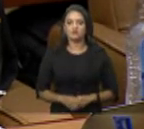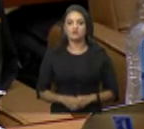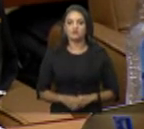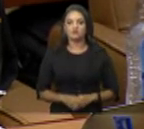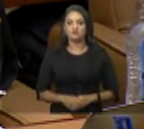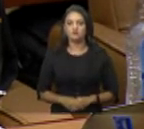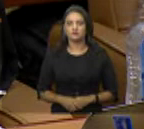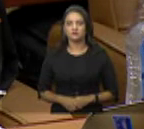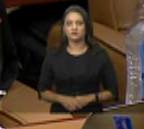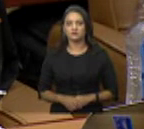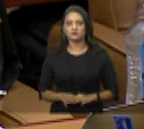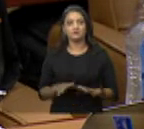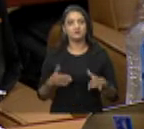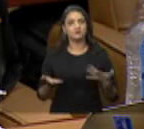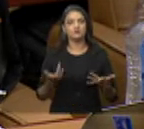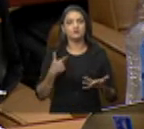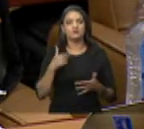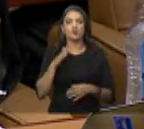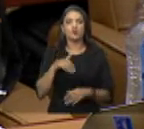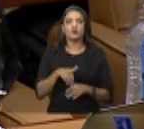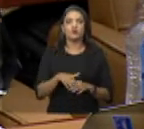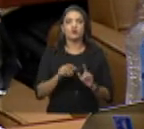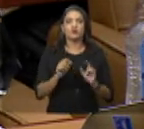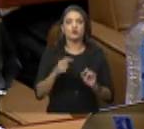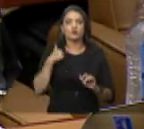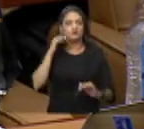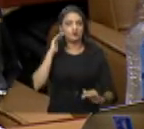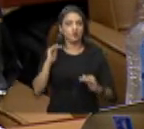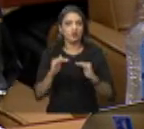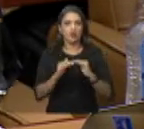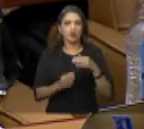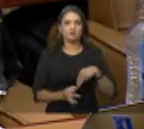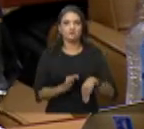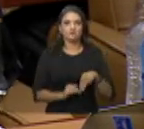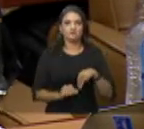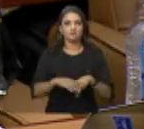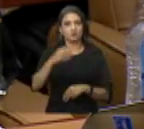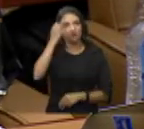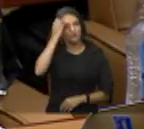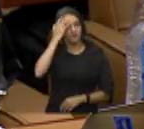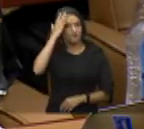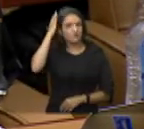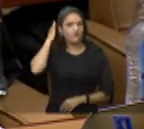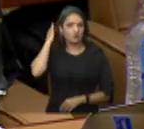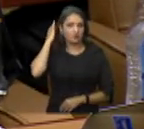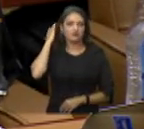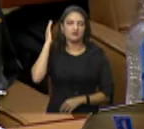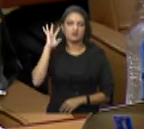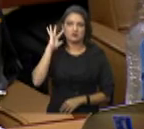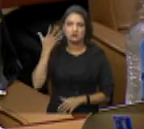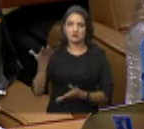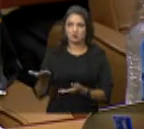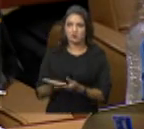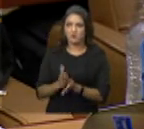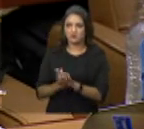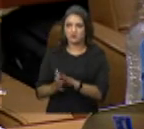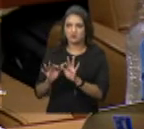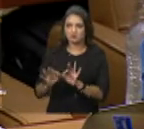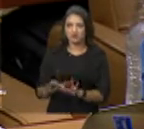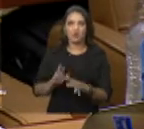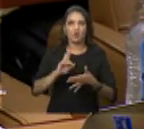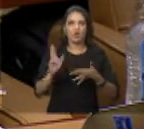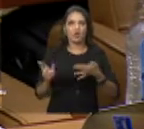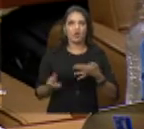antecipei eu estou votando no sentido de acompanhar o Ministro Luiz fux na solução do caso concreto negando o provimento